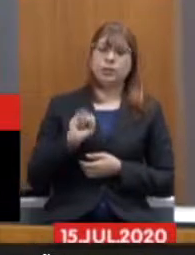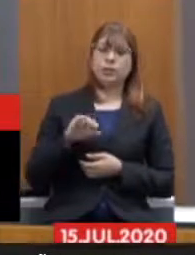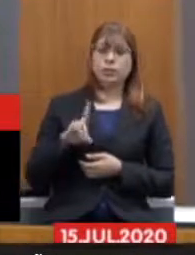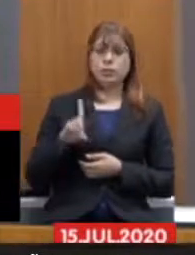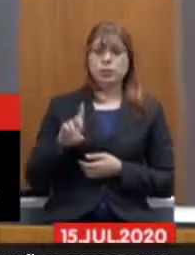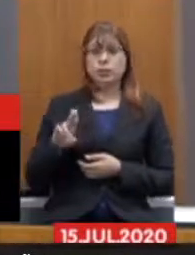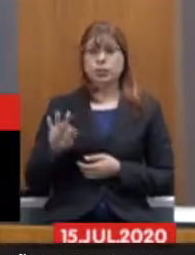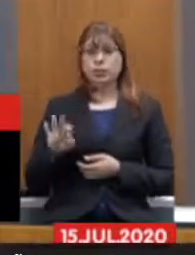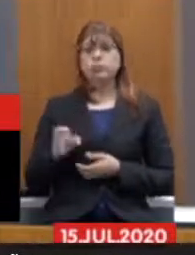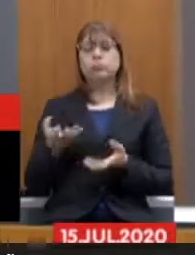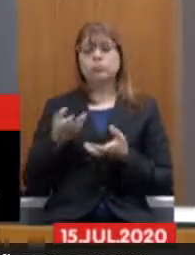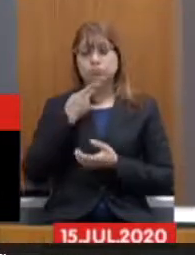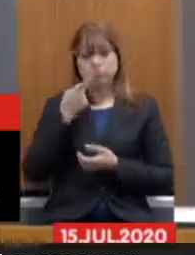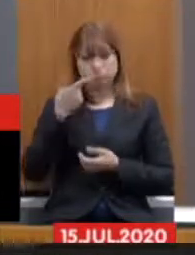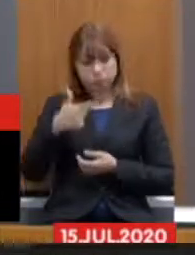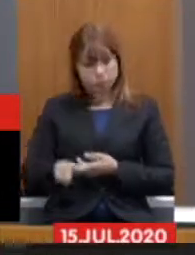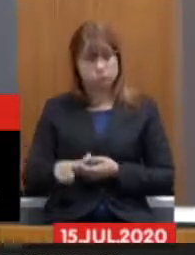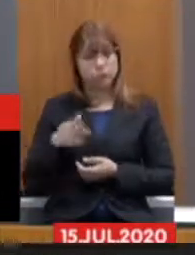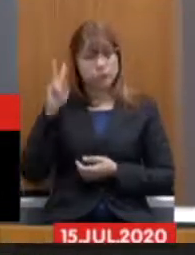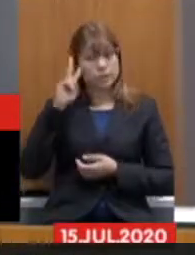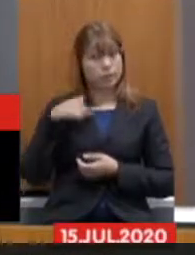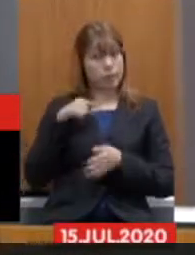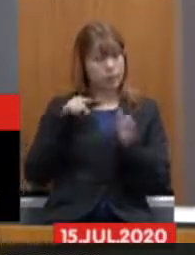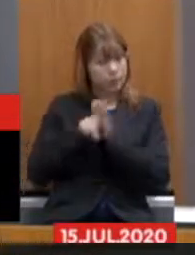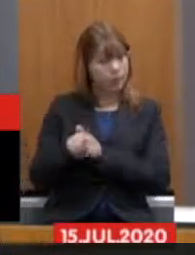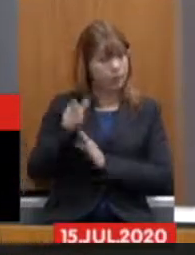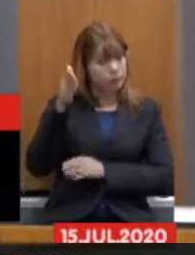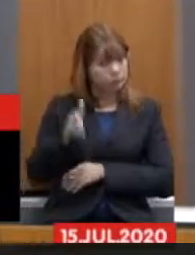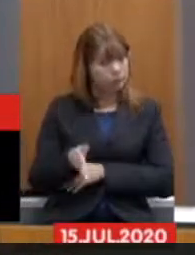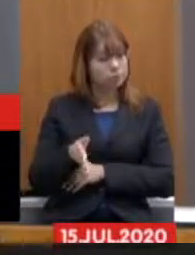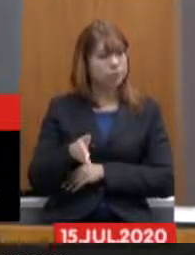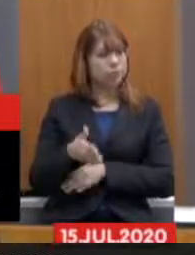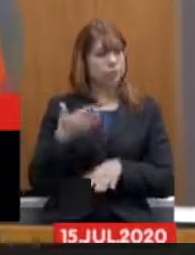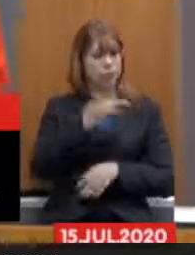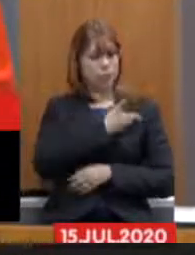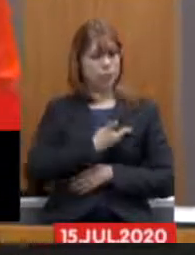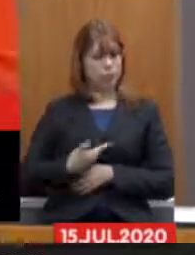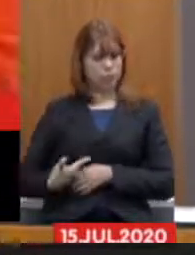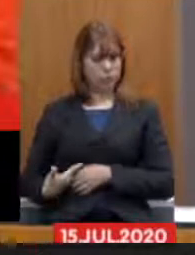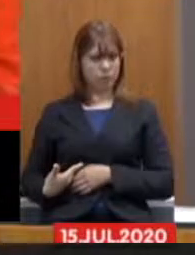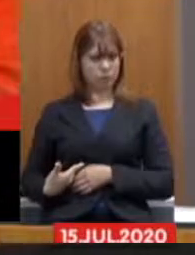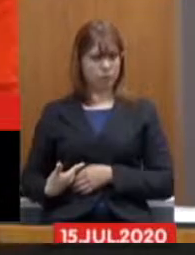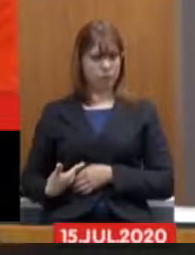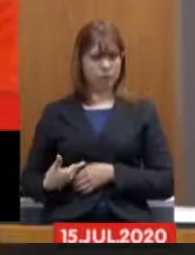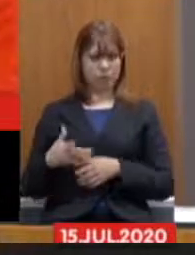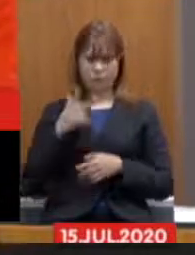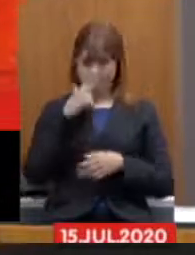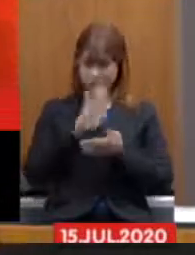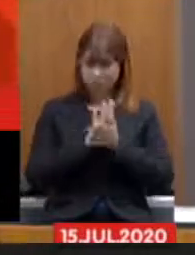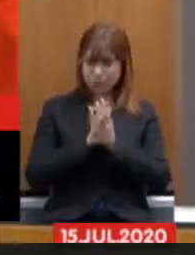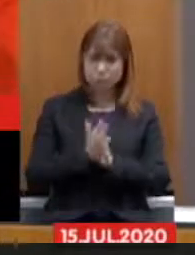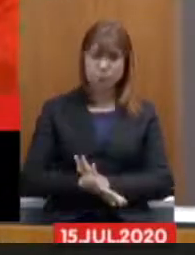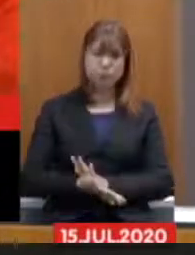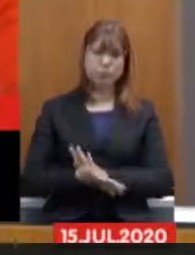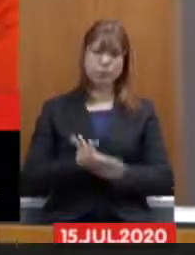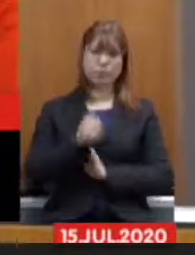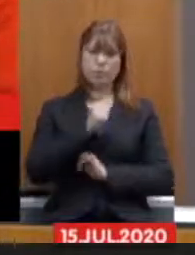é reforçar pelo que eu trouxe na segunda-feira o governo está destruindo